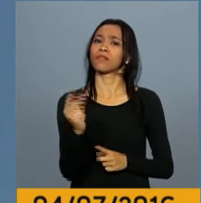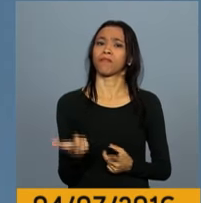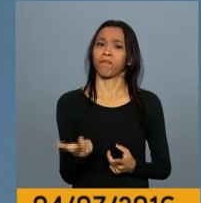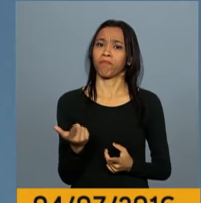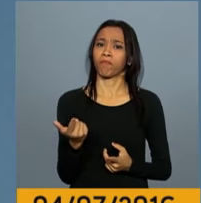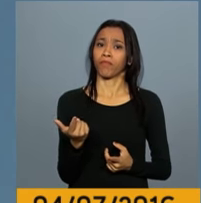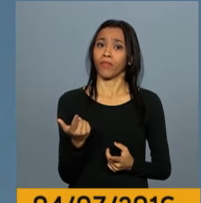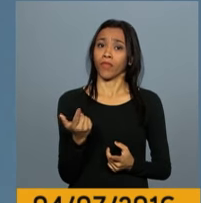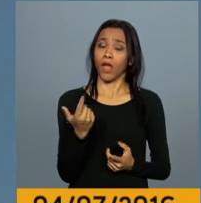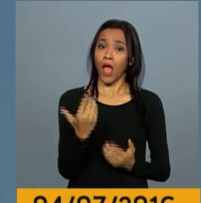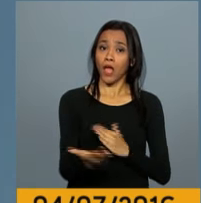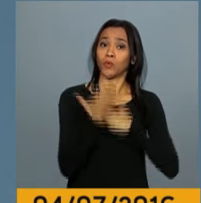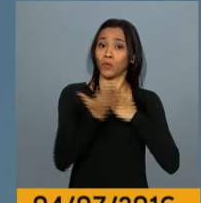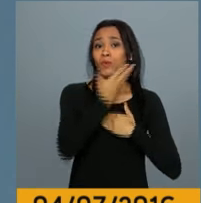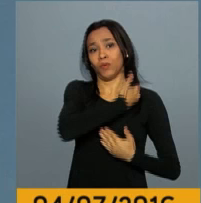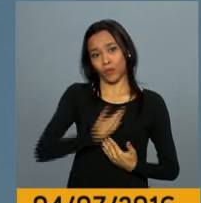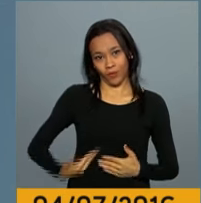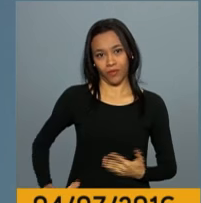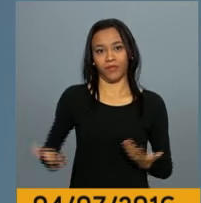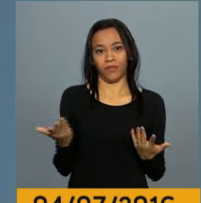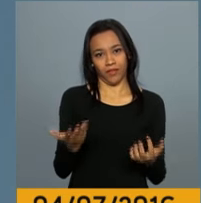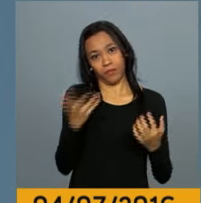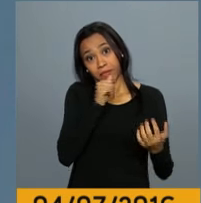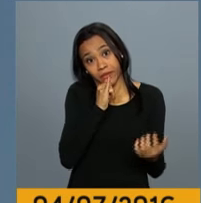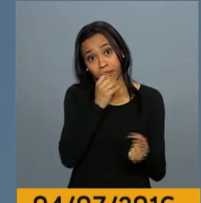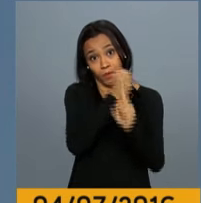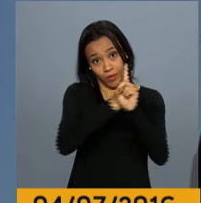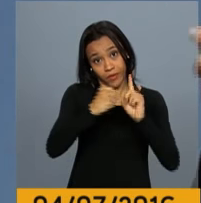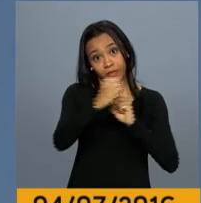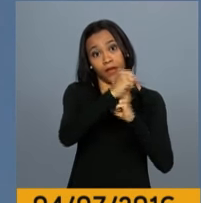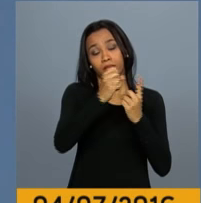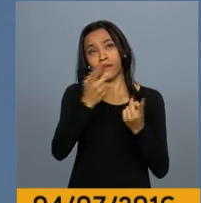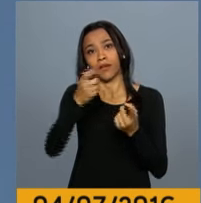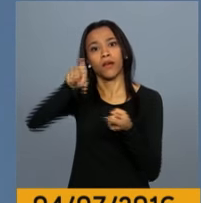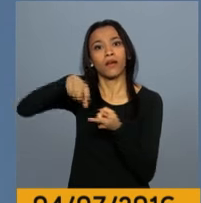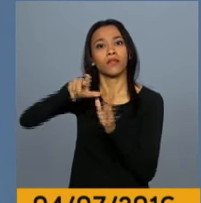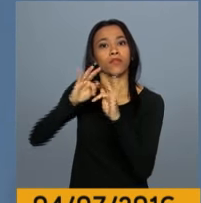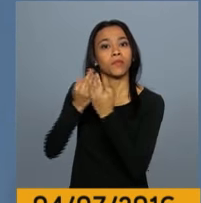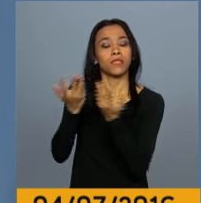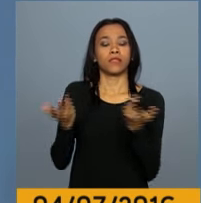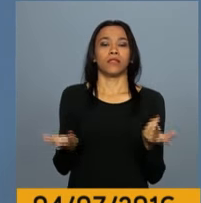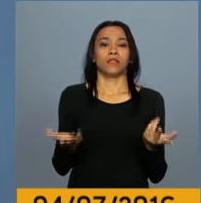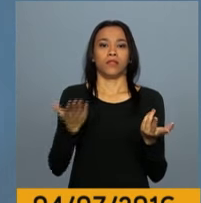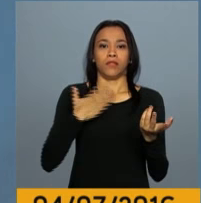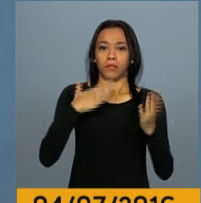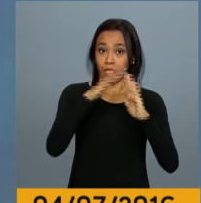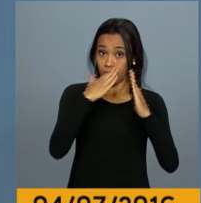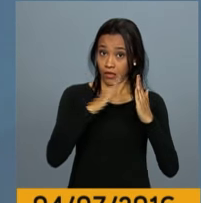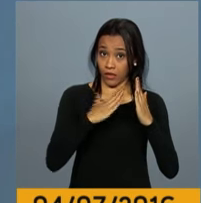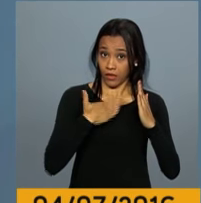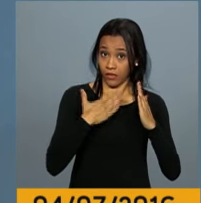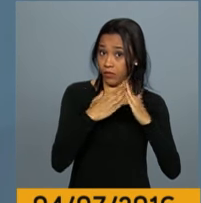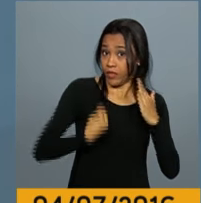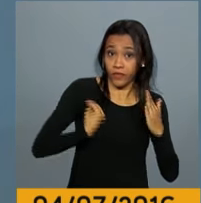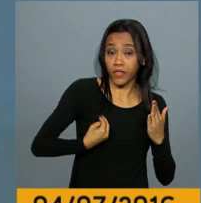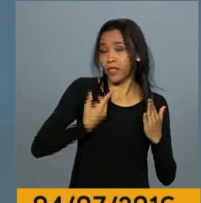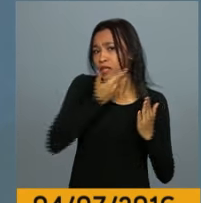questões sociais, direitos sociais mais acentuados, como exemplo o Bolsa Família, Minha Casa Minha Vida e outros tantos